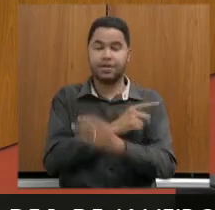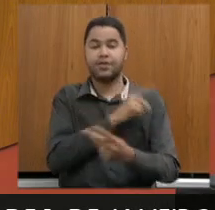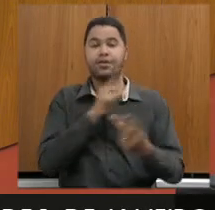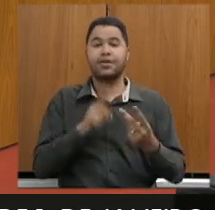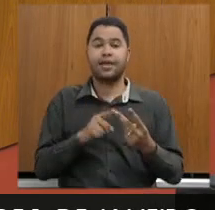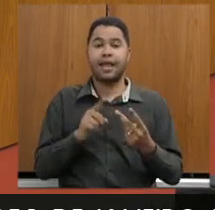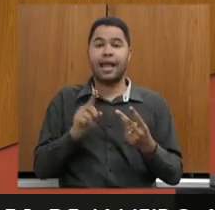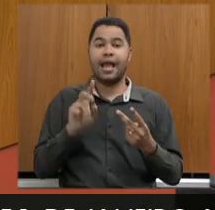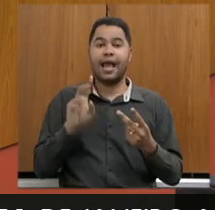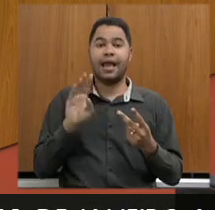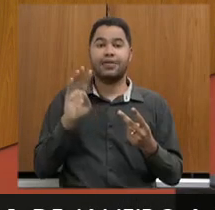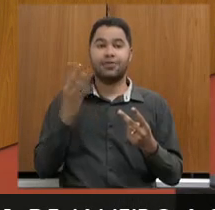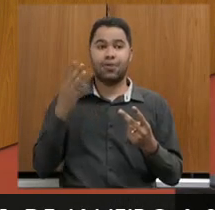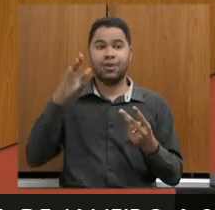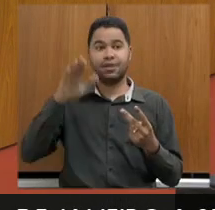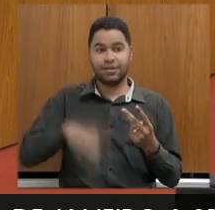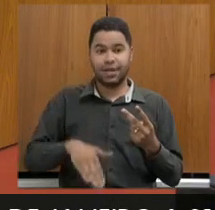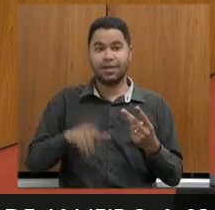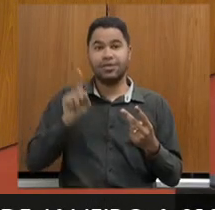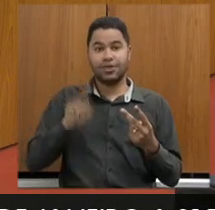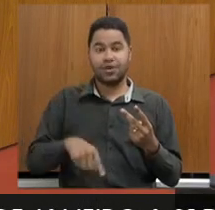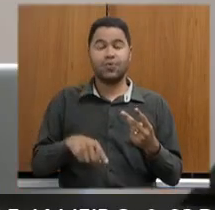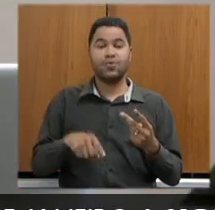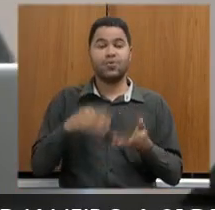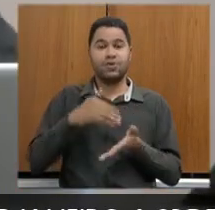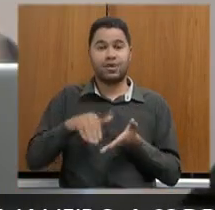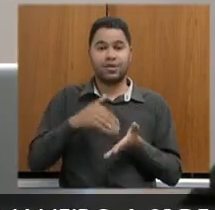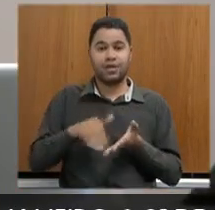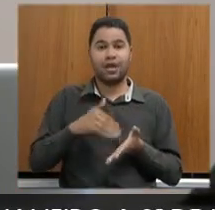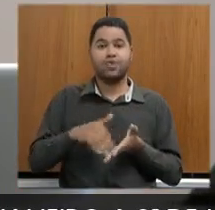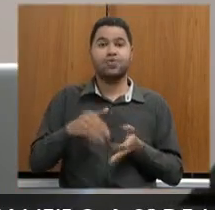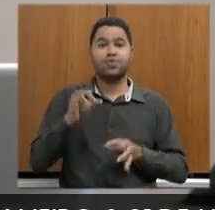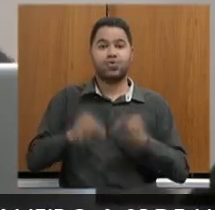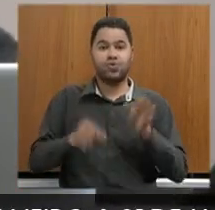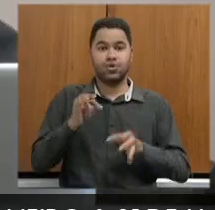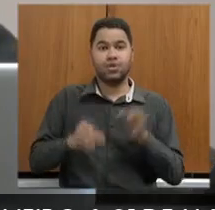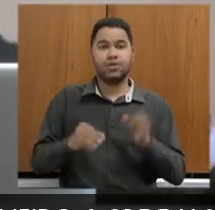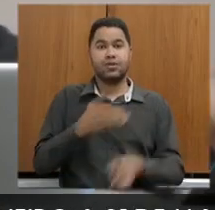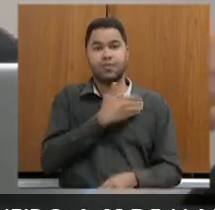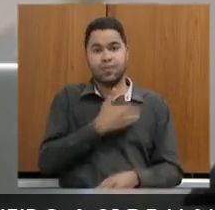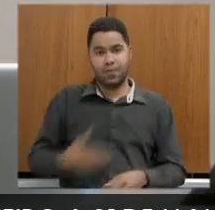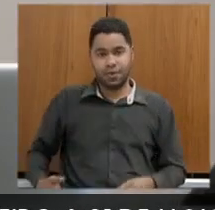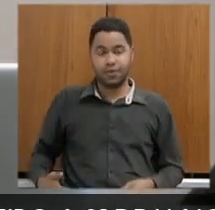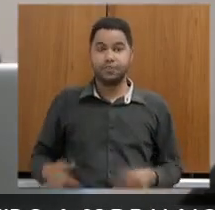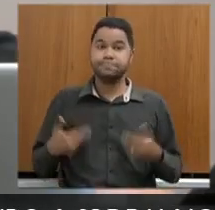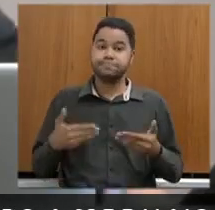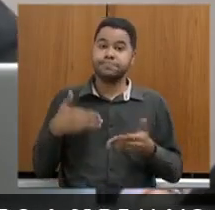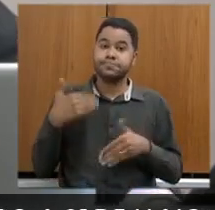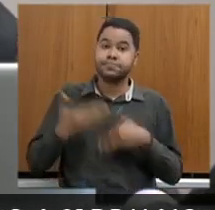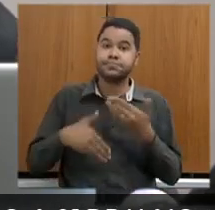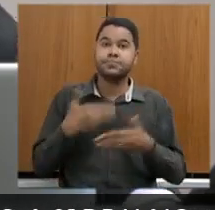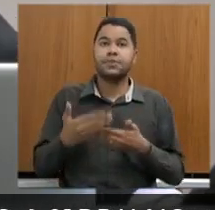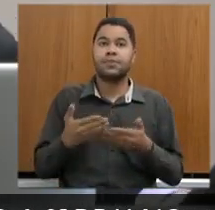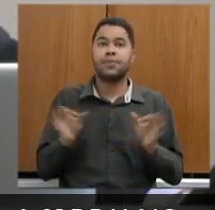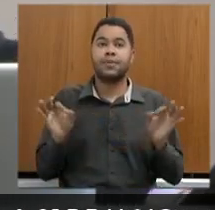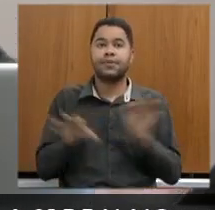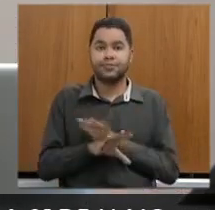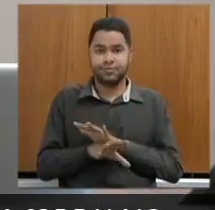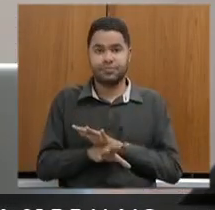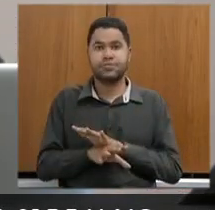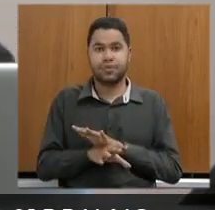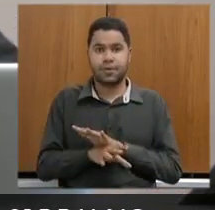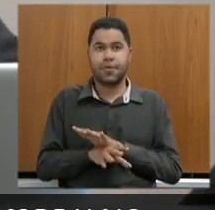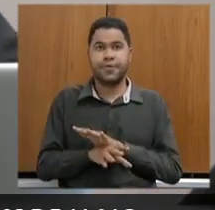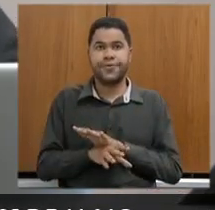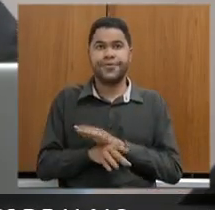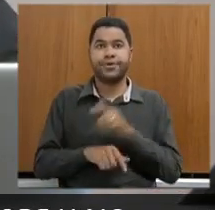16 horas o secretário de justiça e Segurança Pública portanto é necessário que a gente caminho Deputado João Leite para o encerramento